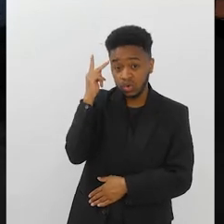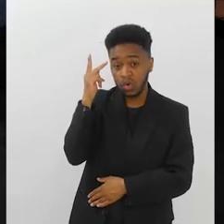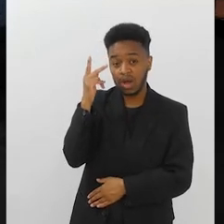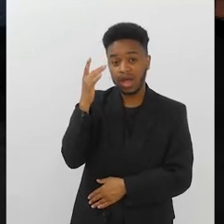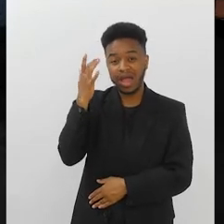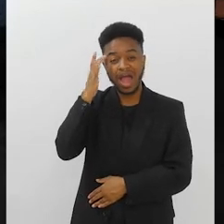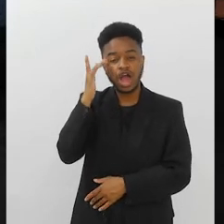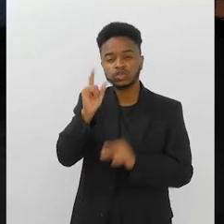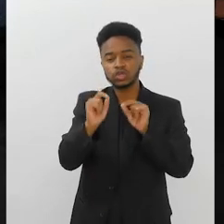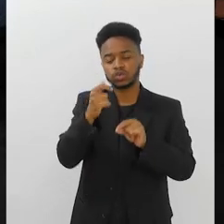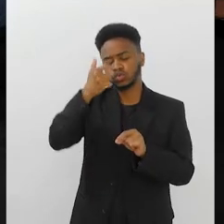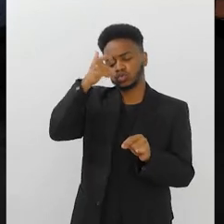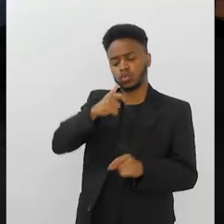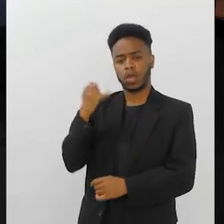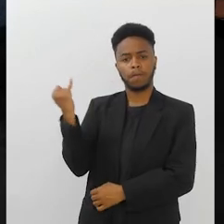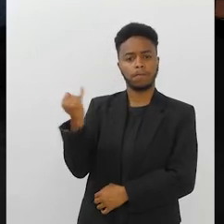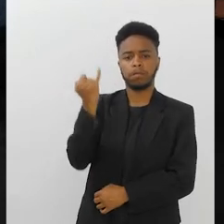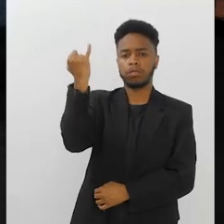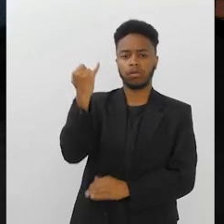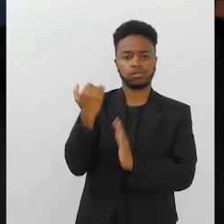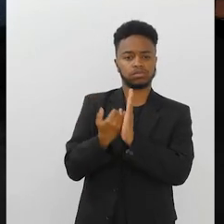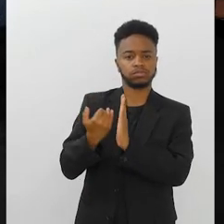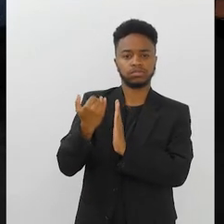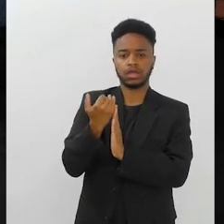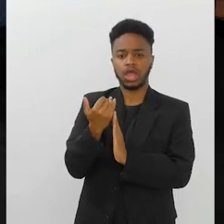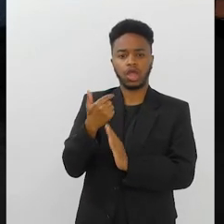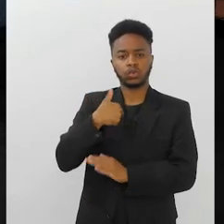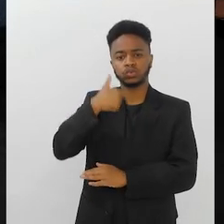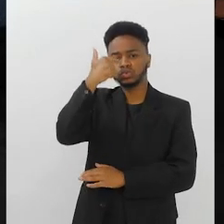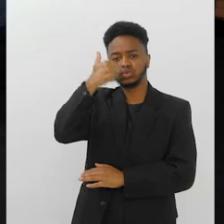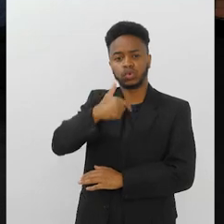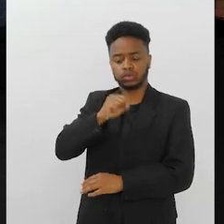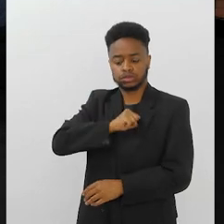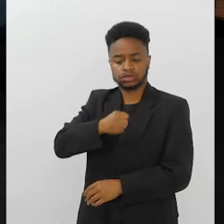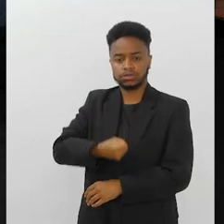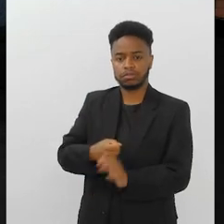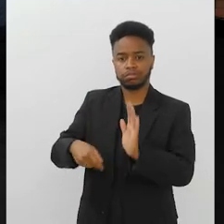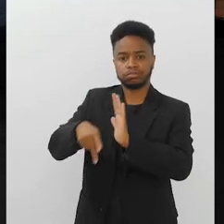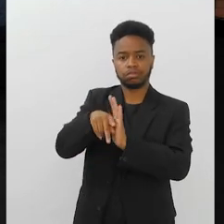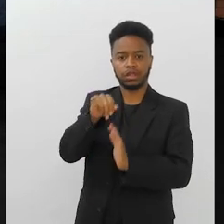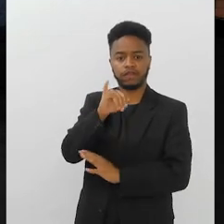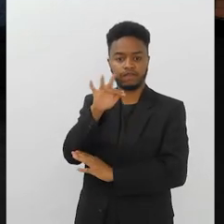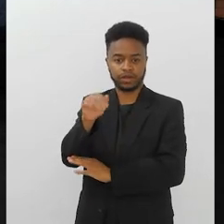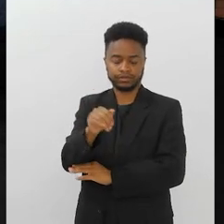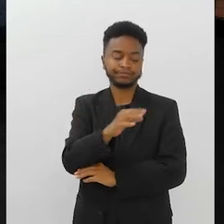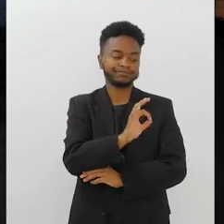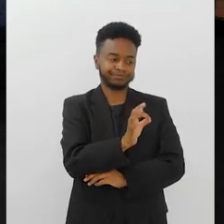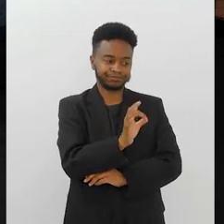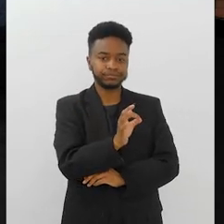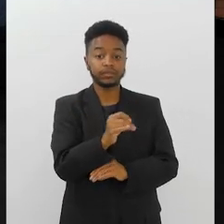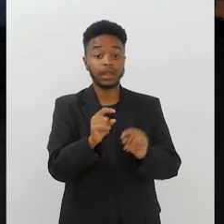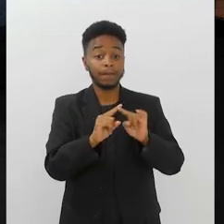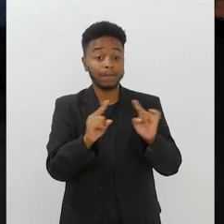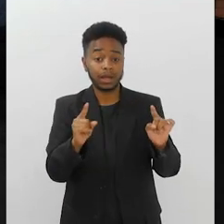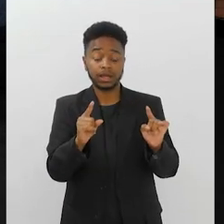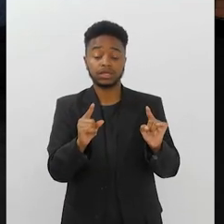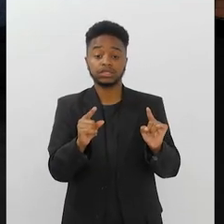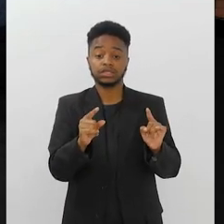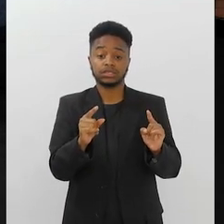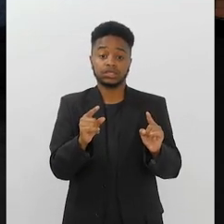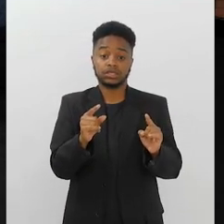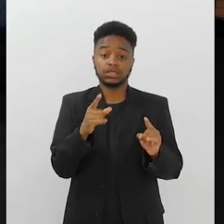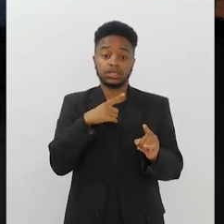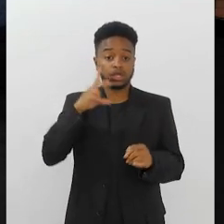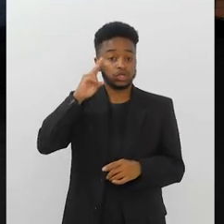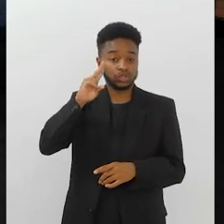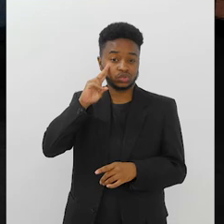para ele se tornou muito importante que ele seja um sacerdote de fá exatamente ele mas